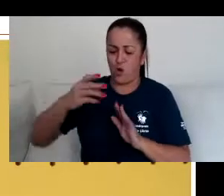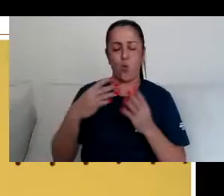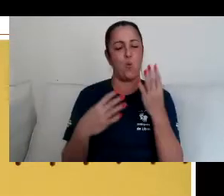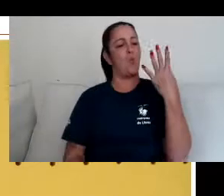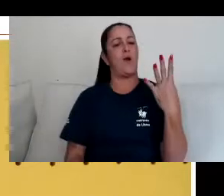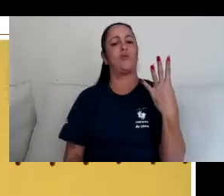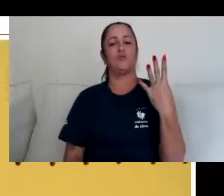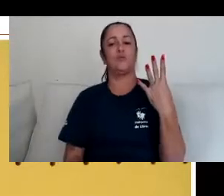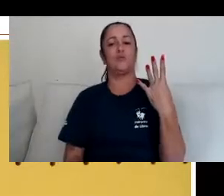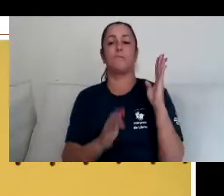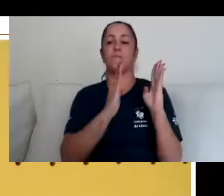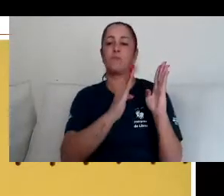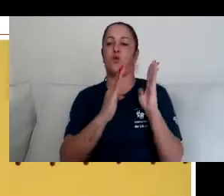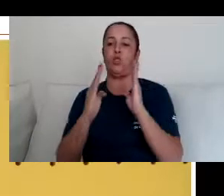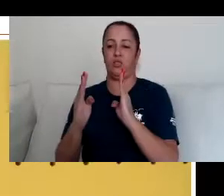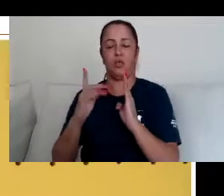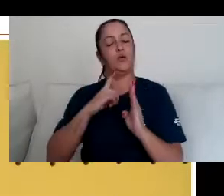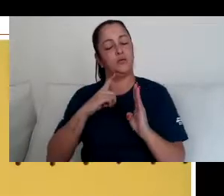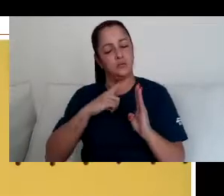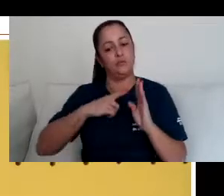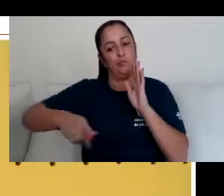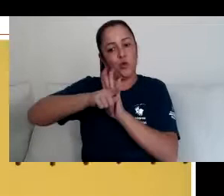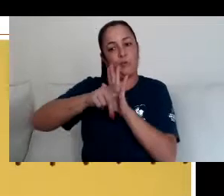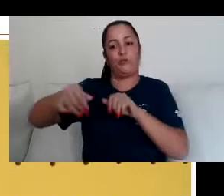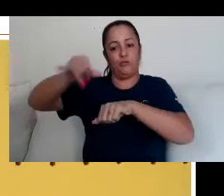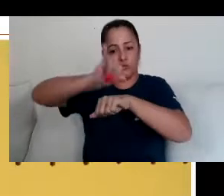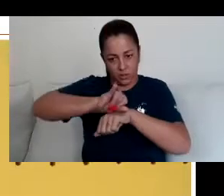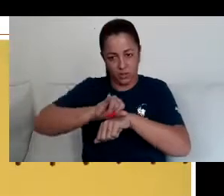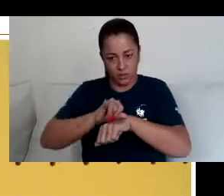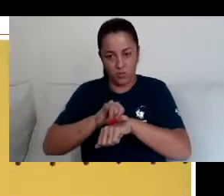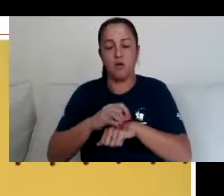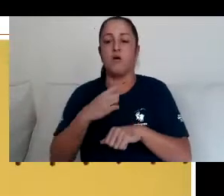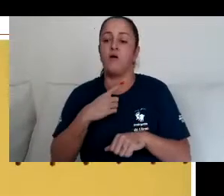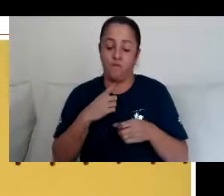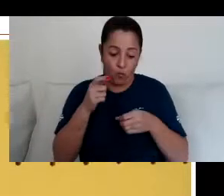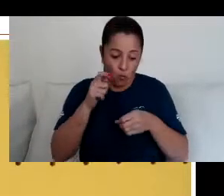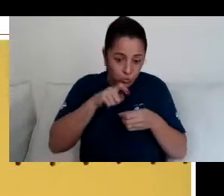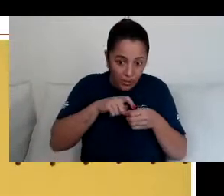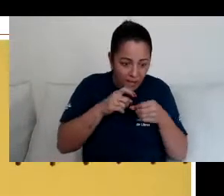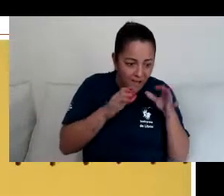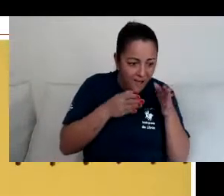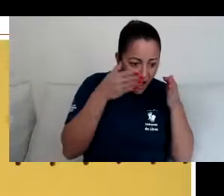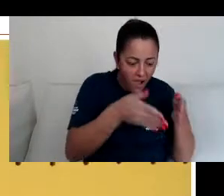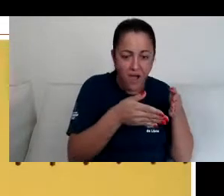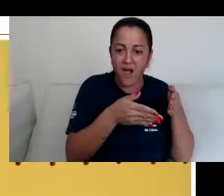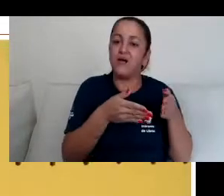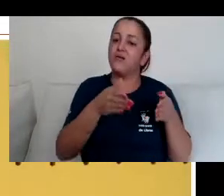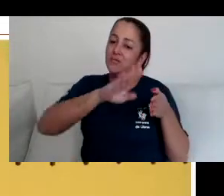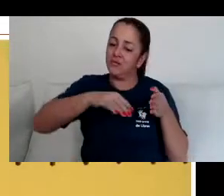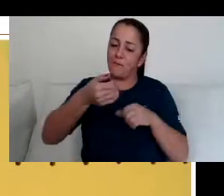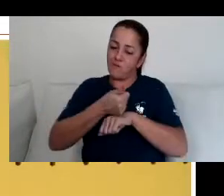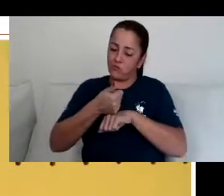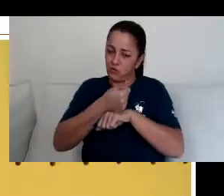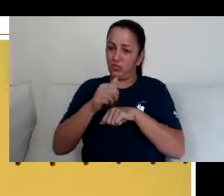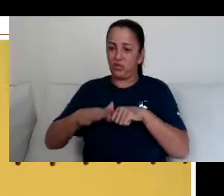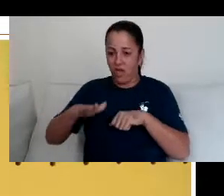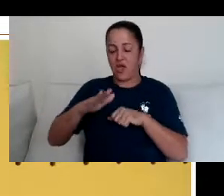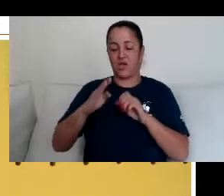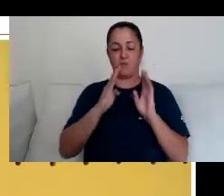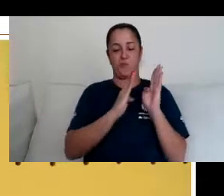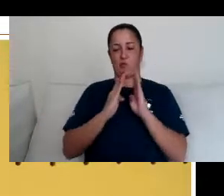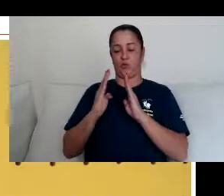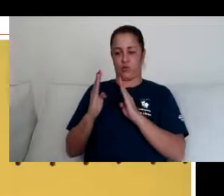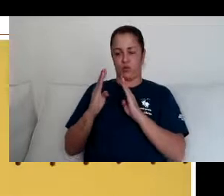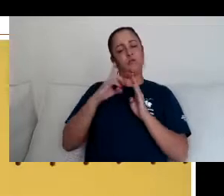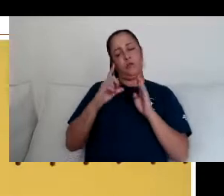além do evento final, voltado para os profissionais de bibliotecas. Porque acreditamos que um evento como esse,